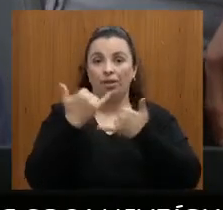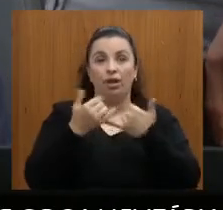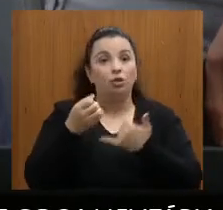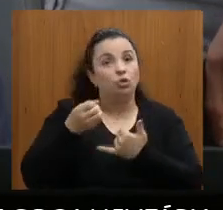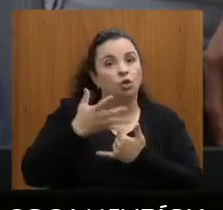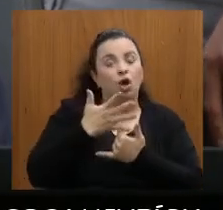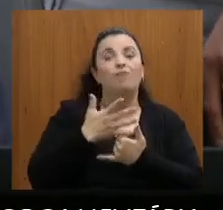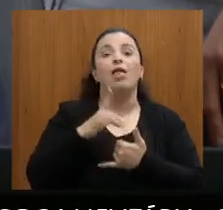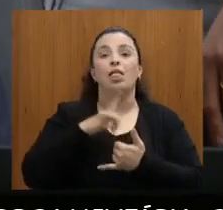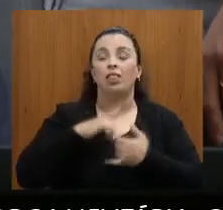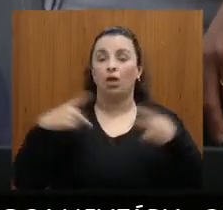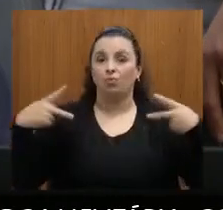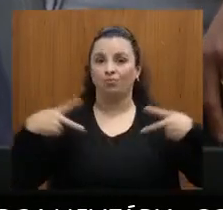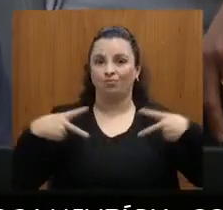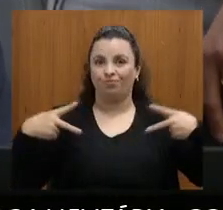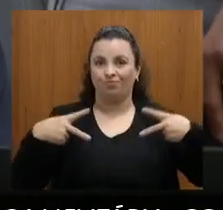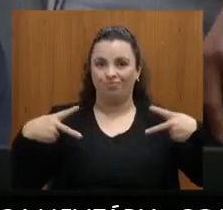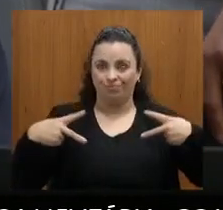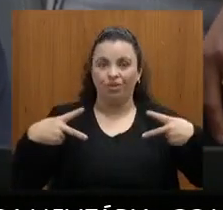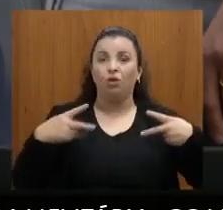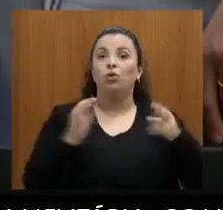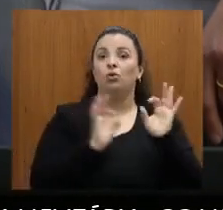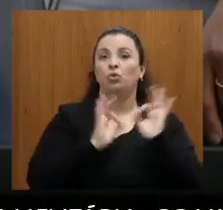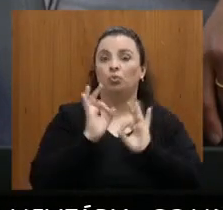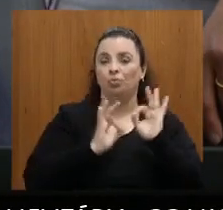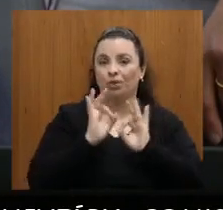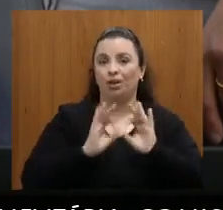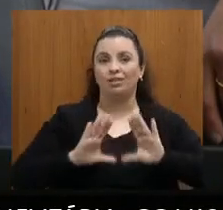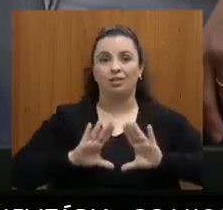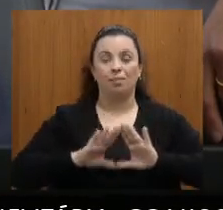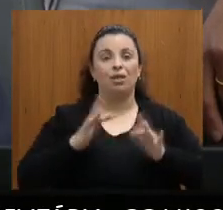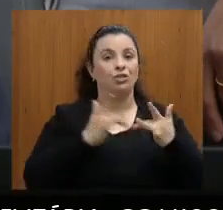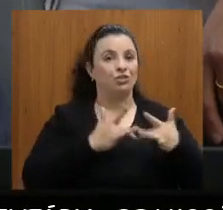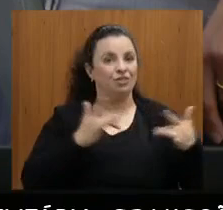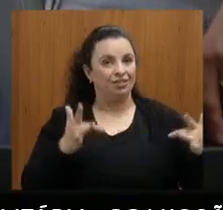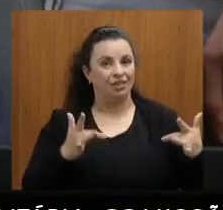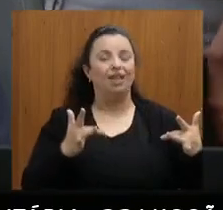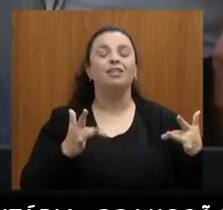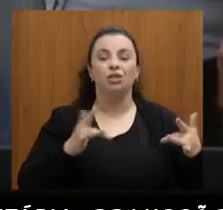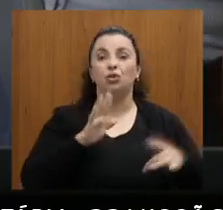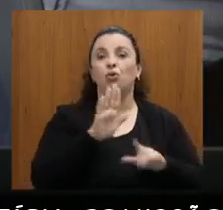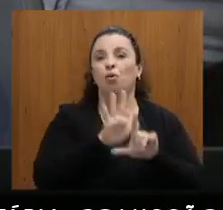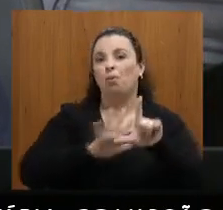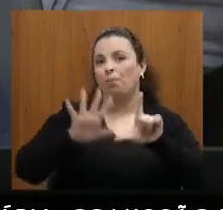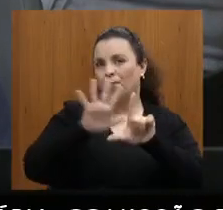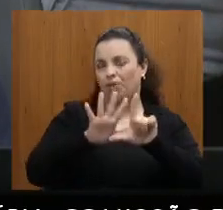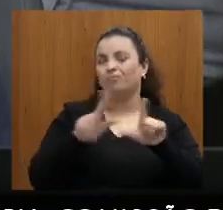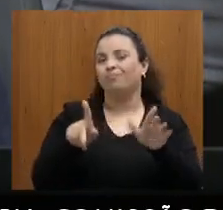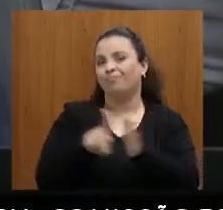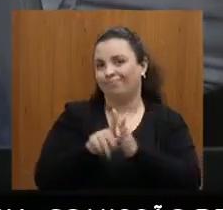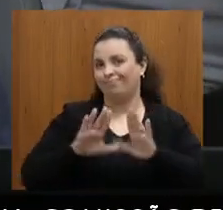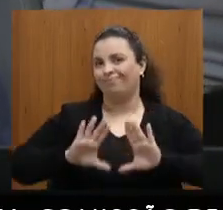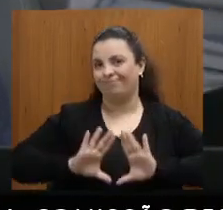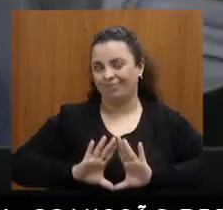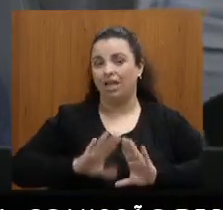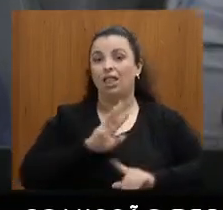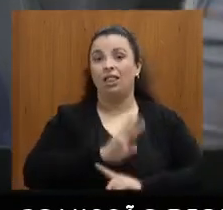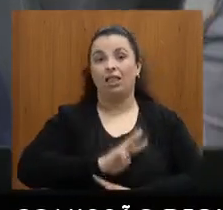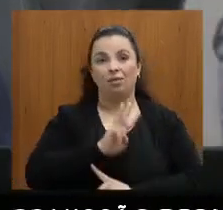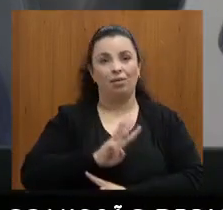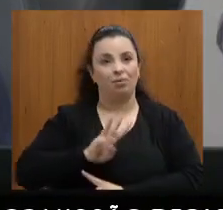acesse o link do programa Assembleia Solidária no portal da Assembleia www